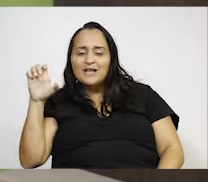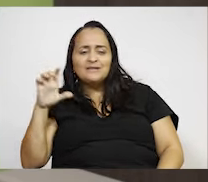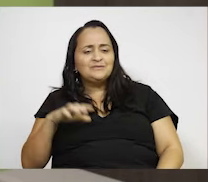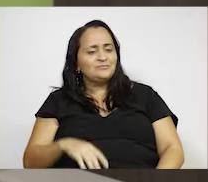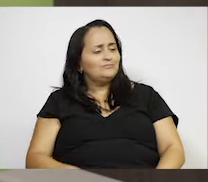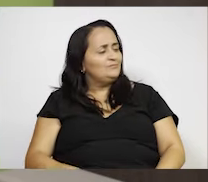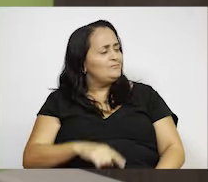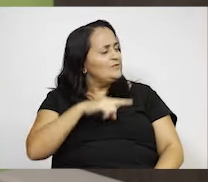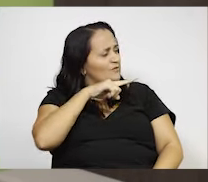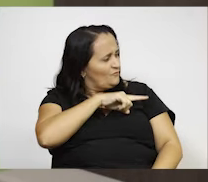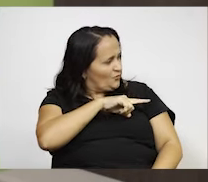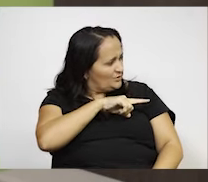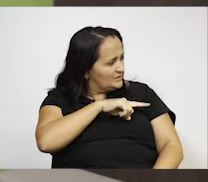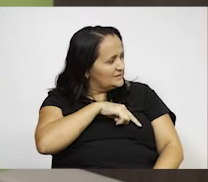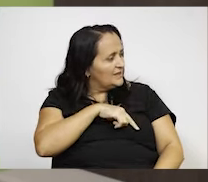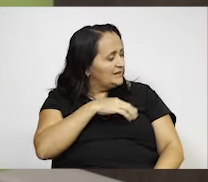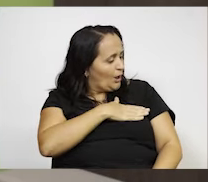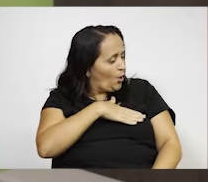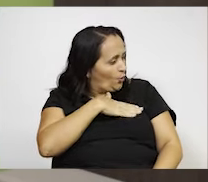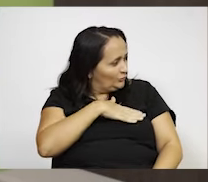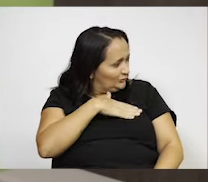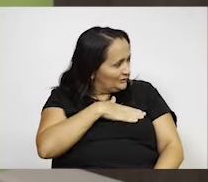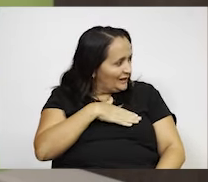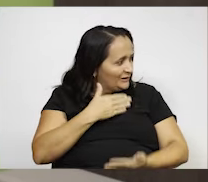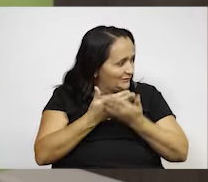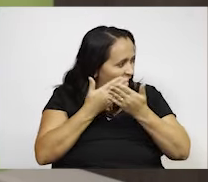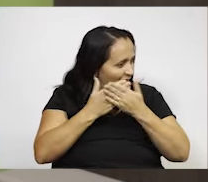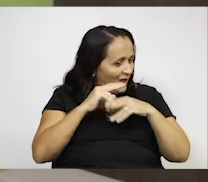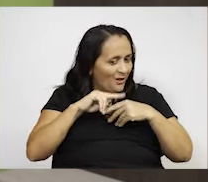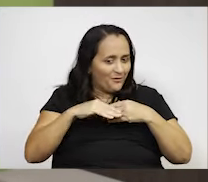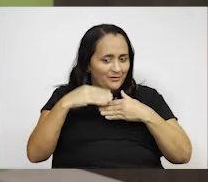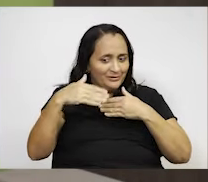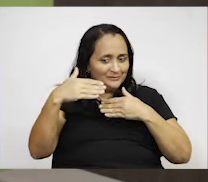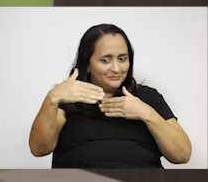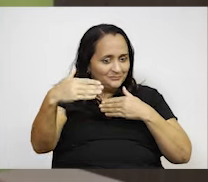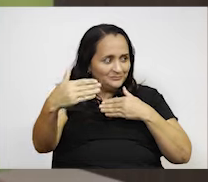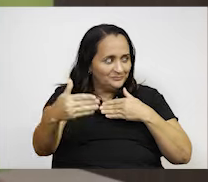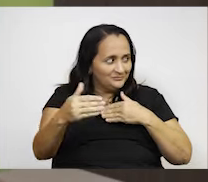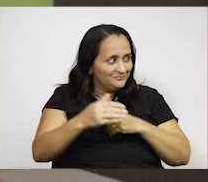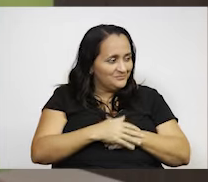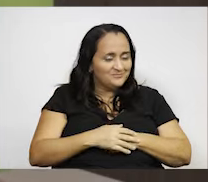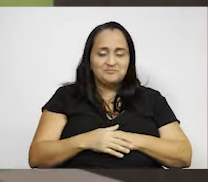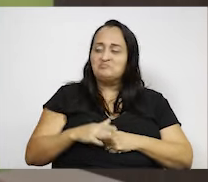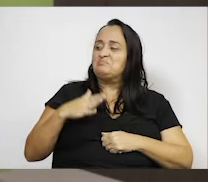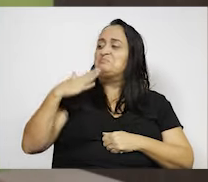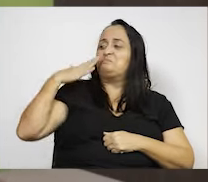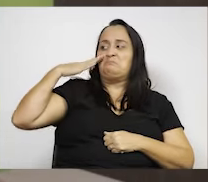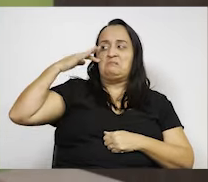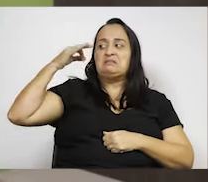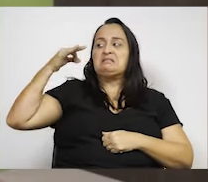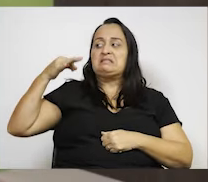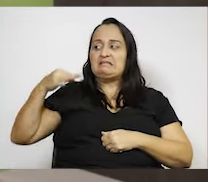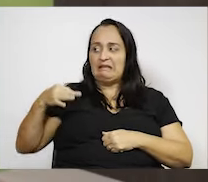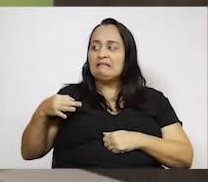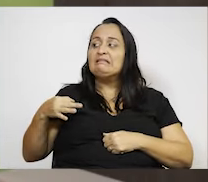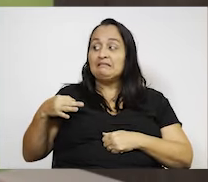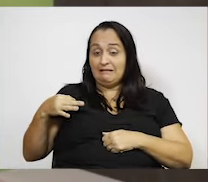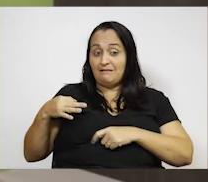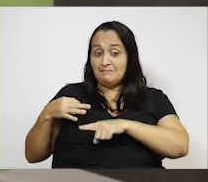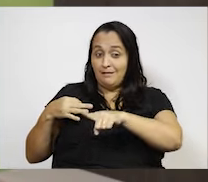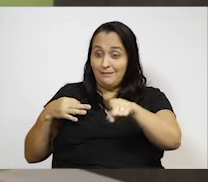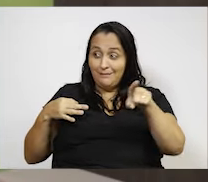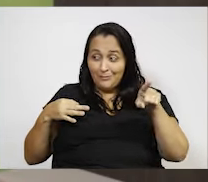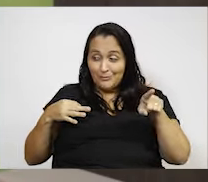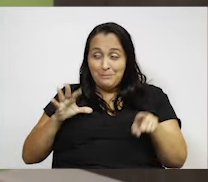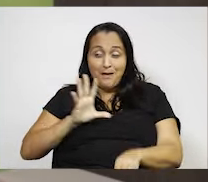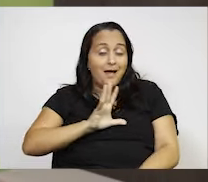está gostando das nossas aulas, da sequência didática? Com certeza, e tenho certeza também que os